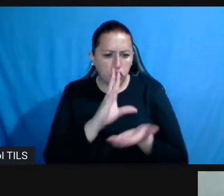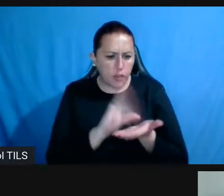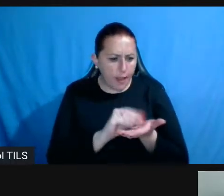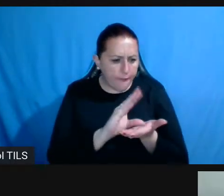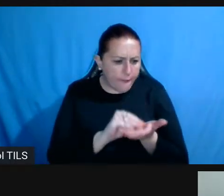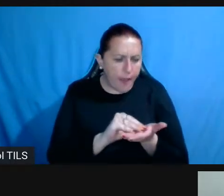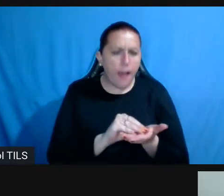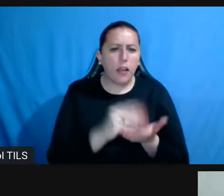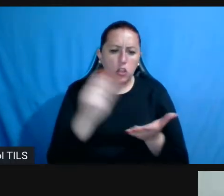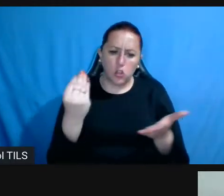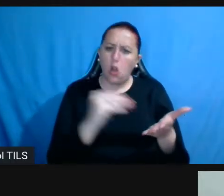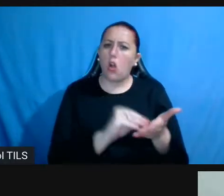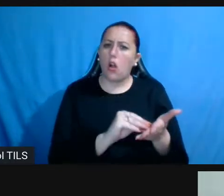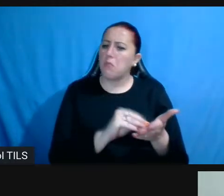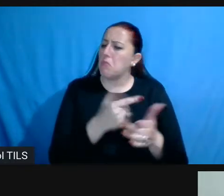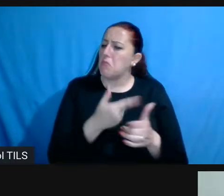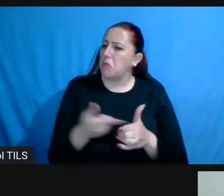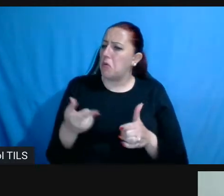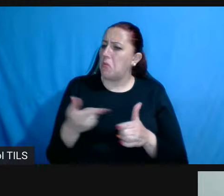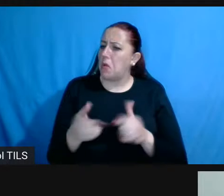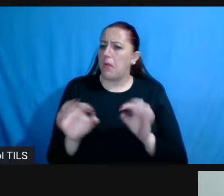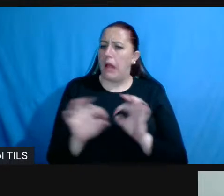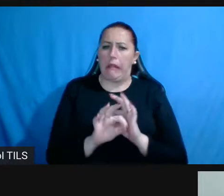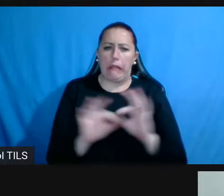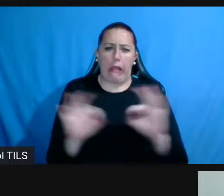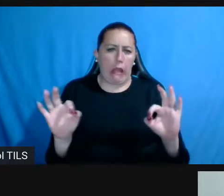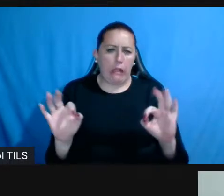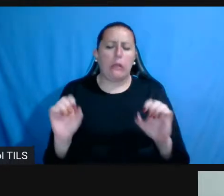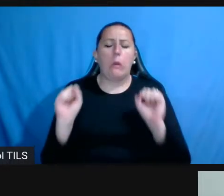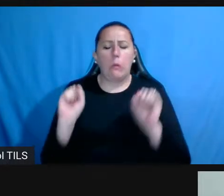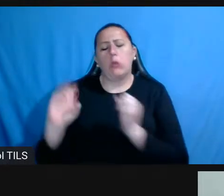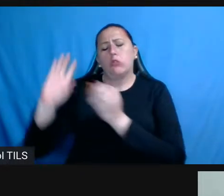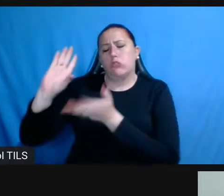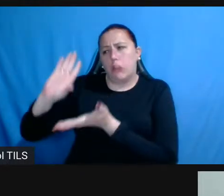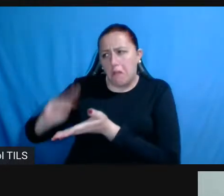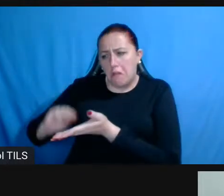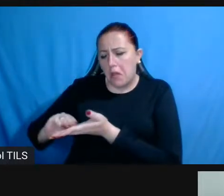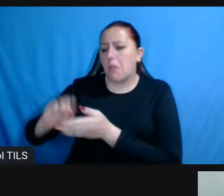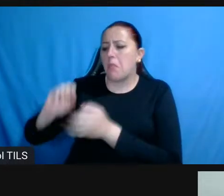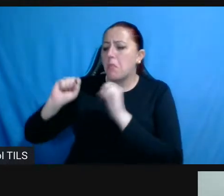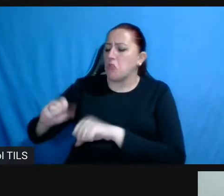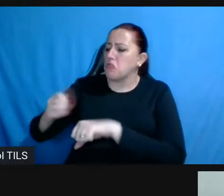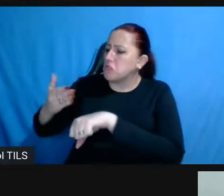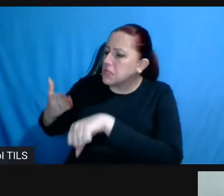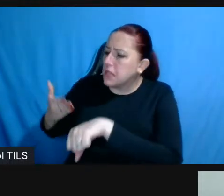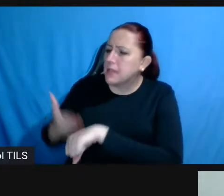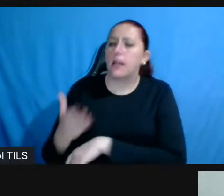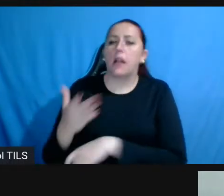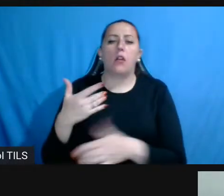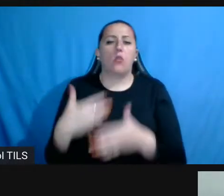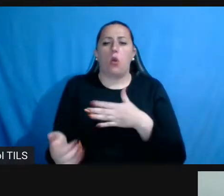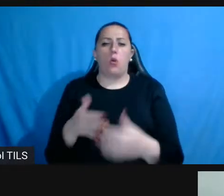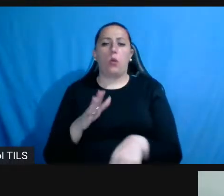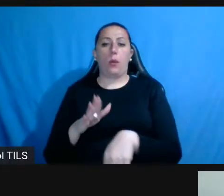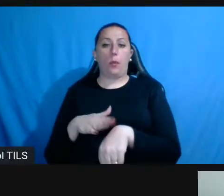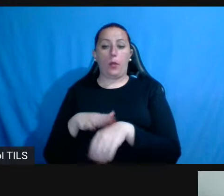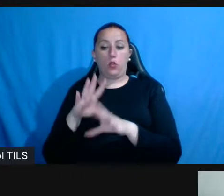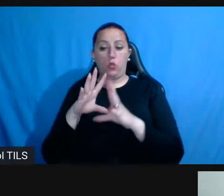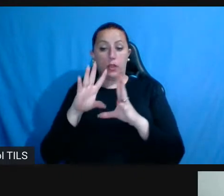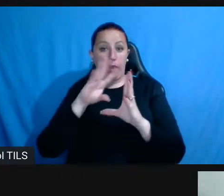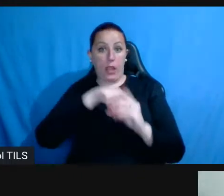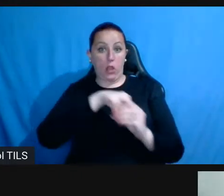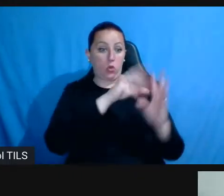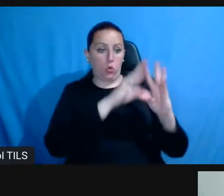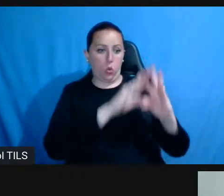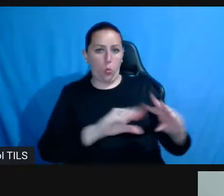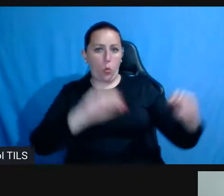e colocar, sem problema nenhum, vai estar gravada e poderá acessar, o professor vai colocar, lembrando, vai estar no Moodle, tá?